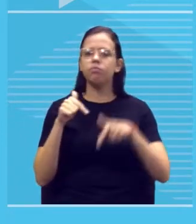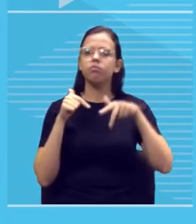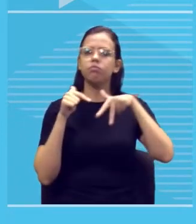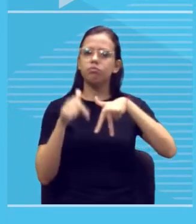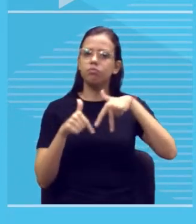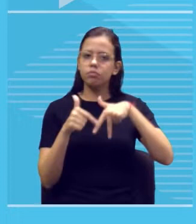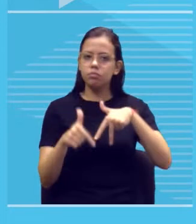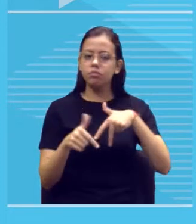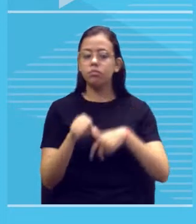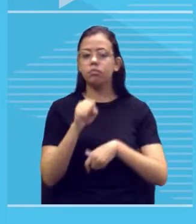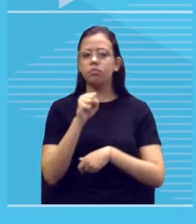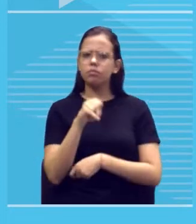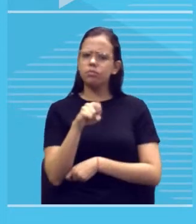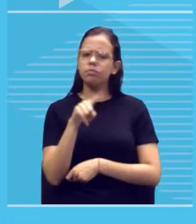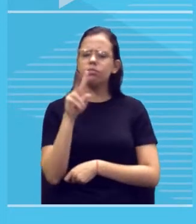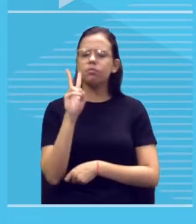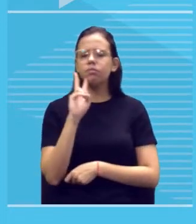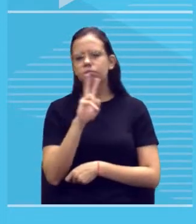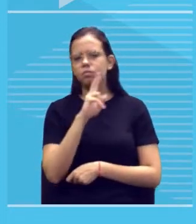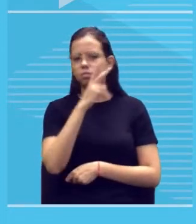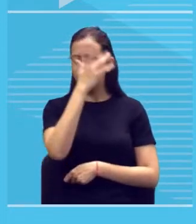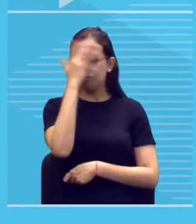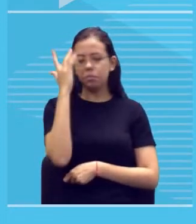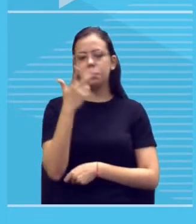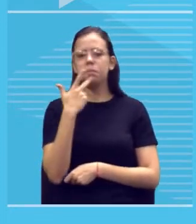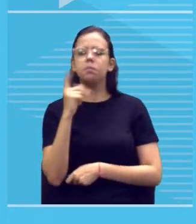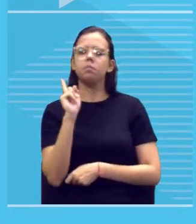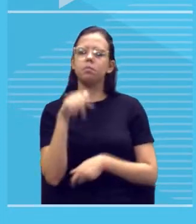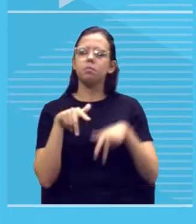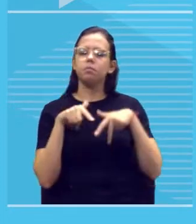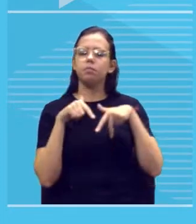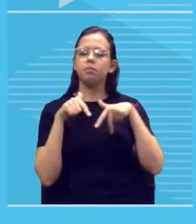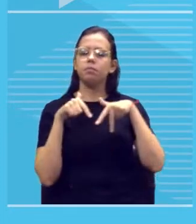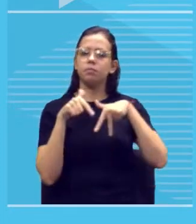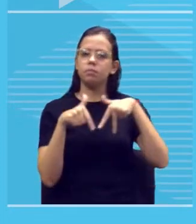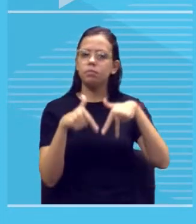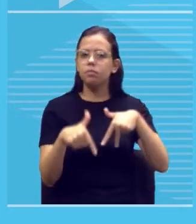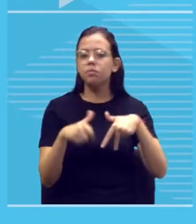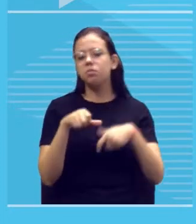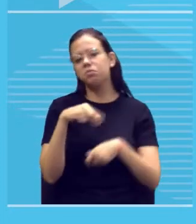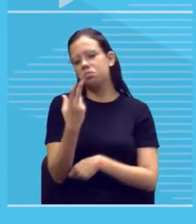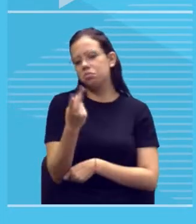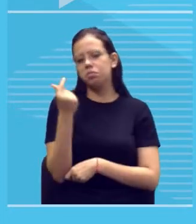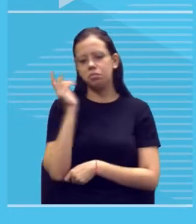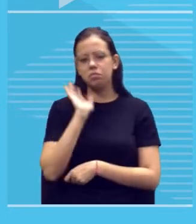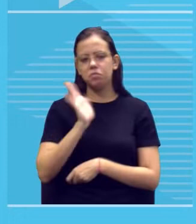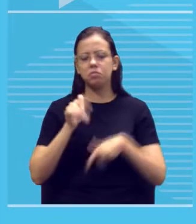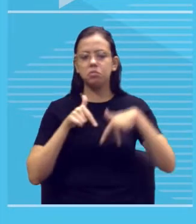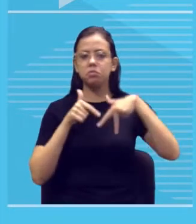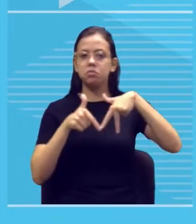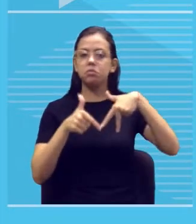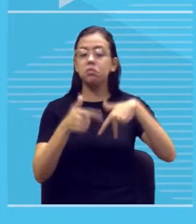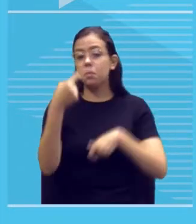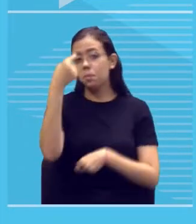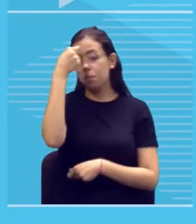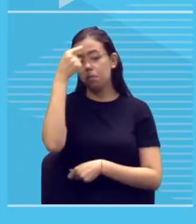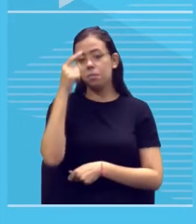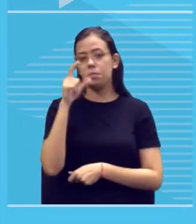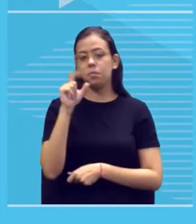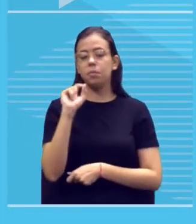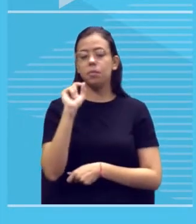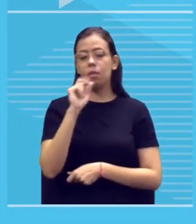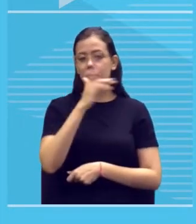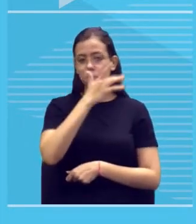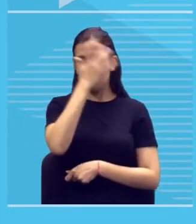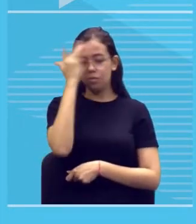você escuta alguém dizer que é um ativista ou foi um ativista você entende logo que essa pessoa teve